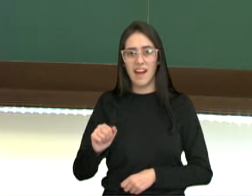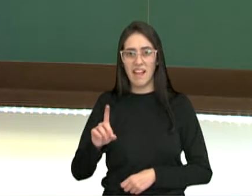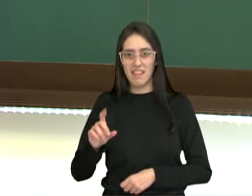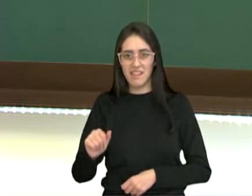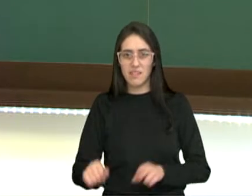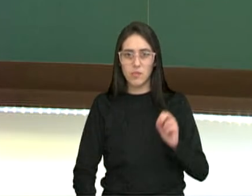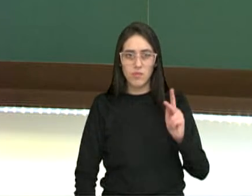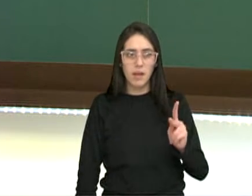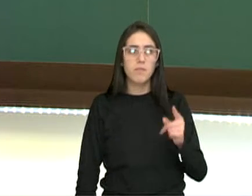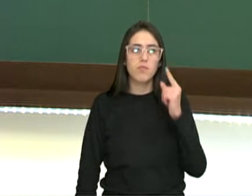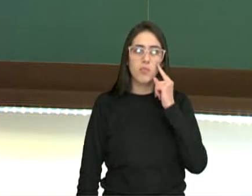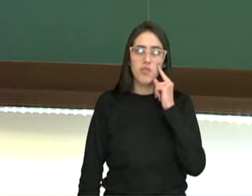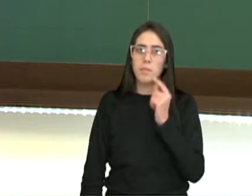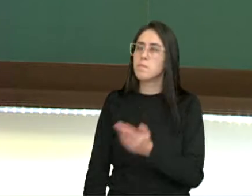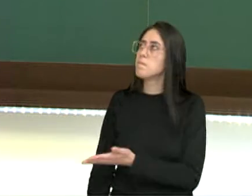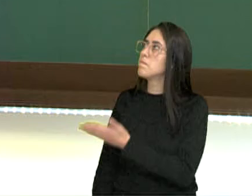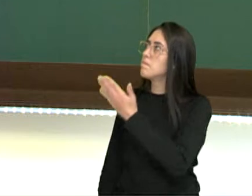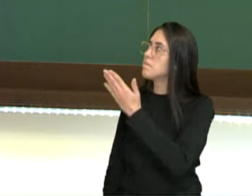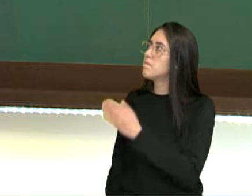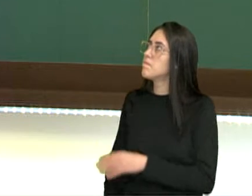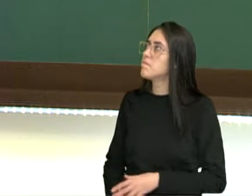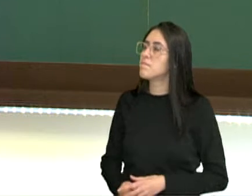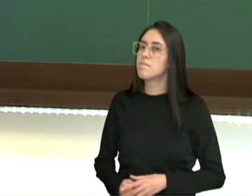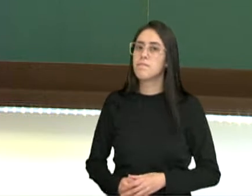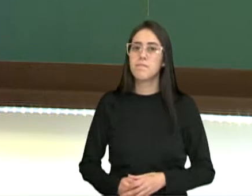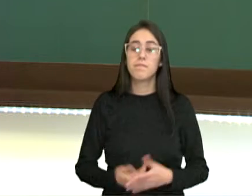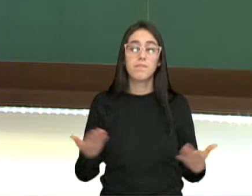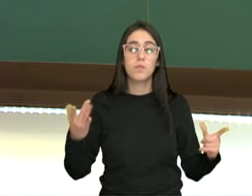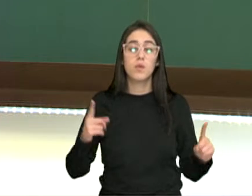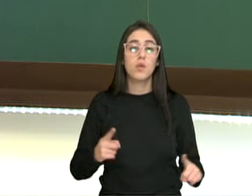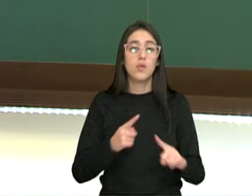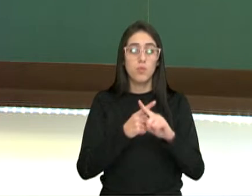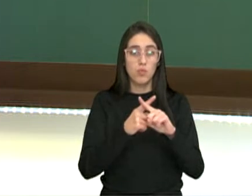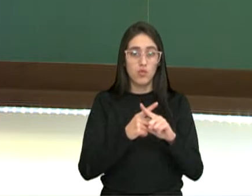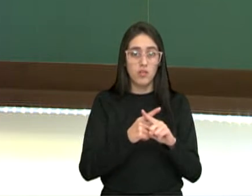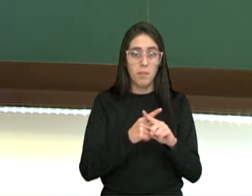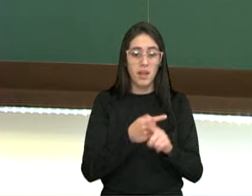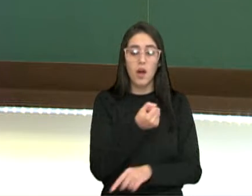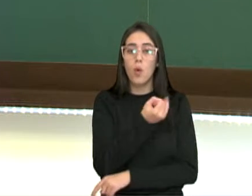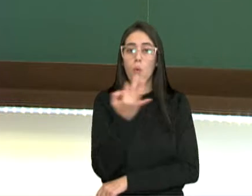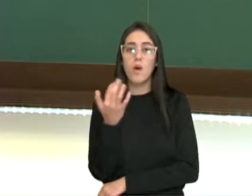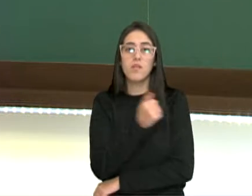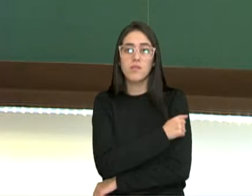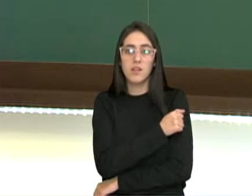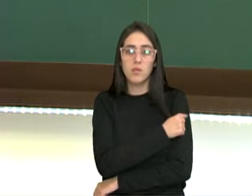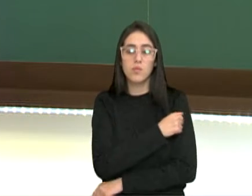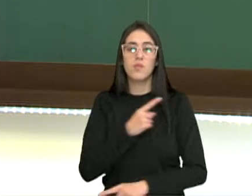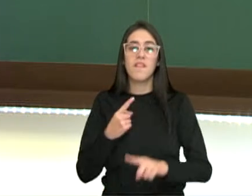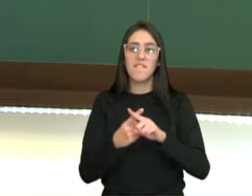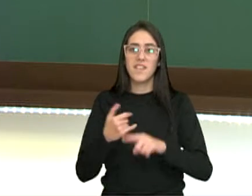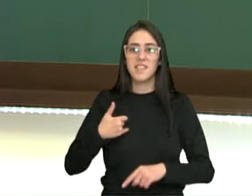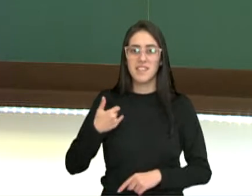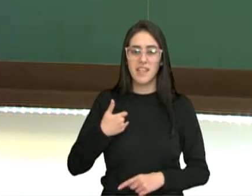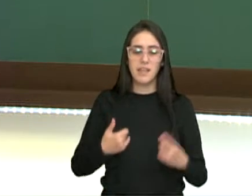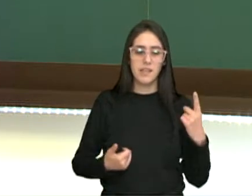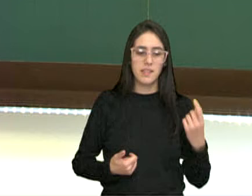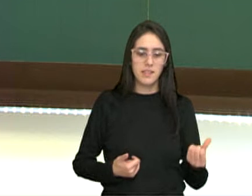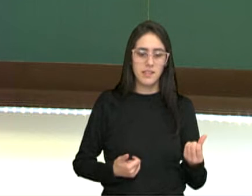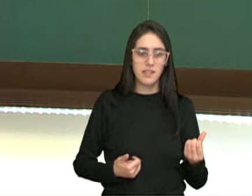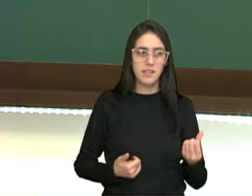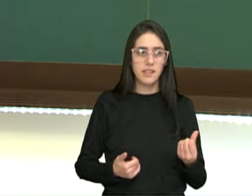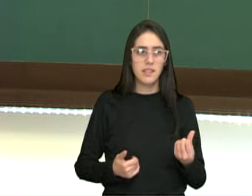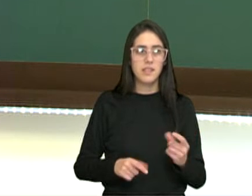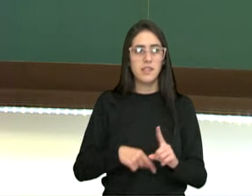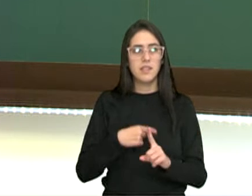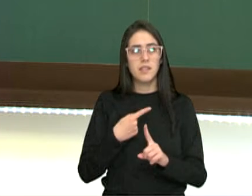Então vamos fazer isso. Olha lá, eu vou multiplicar a quantidade de alunos vezes a idade. 16 mais 15, mais